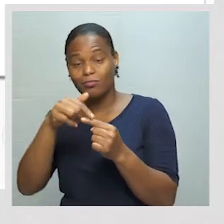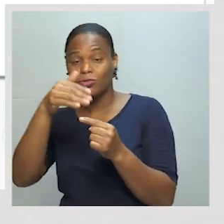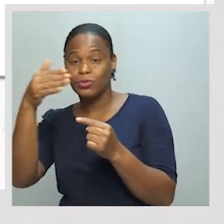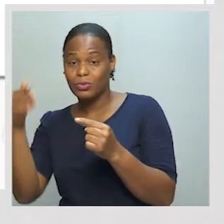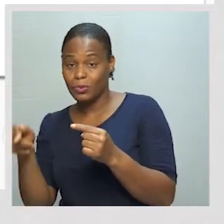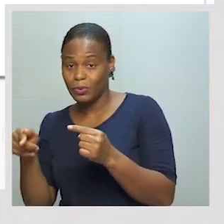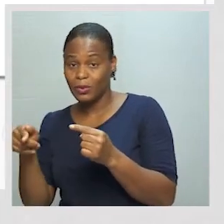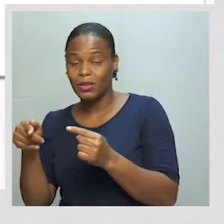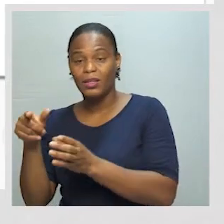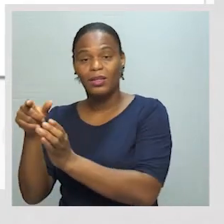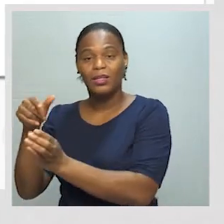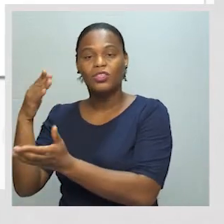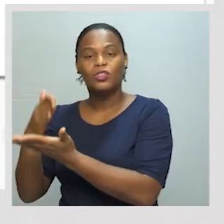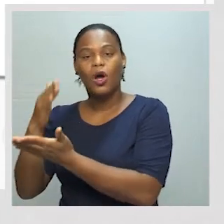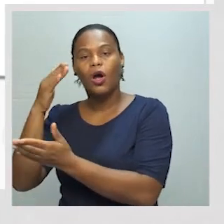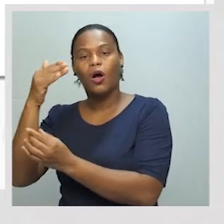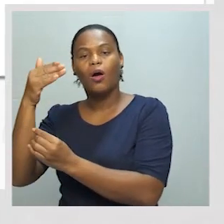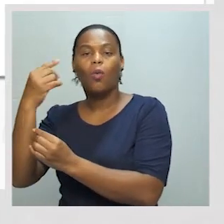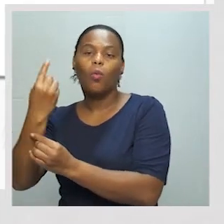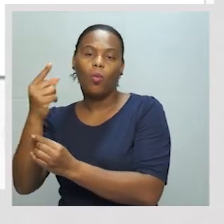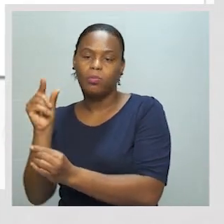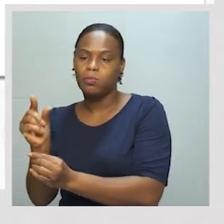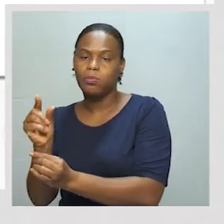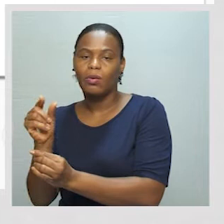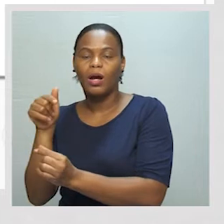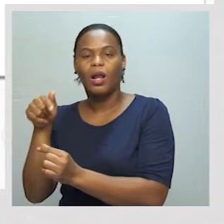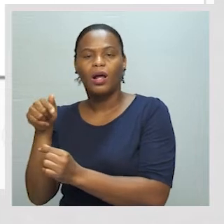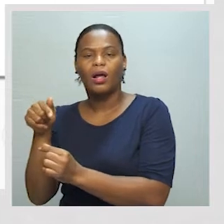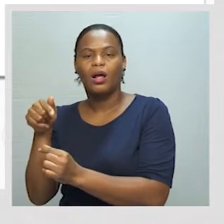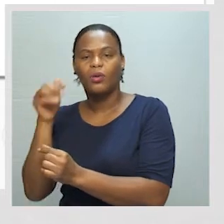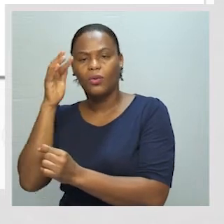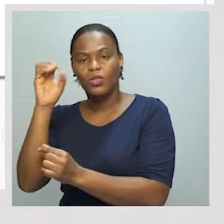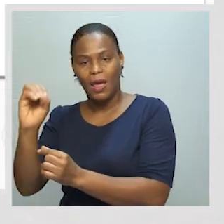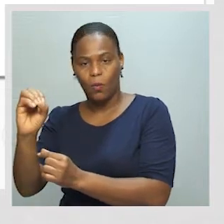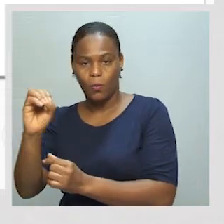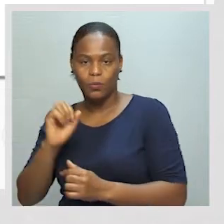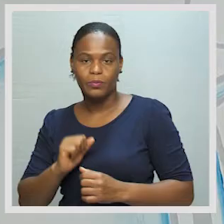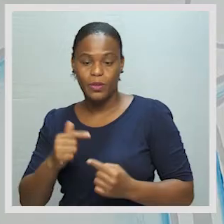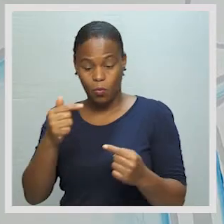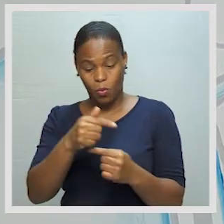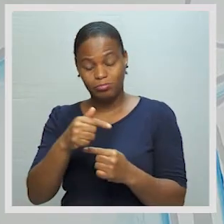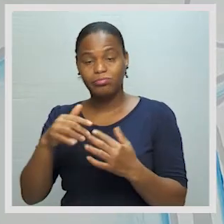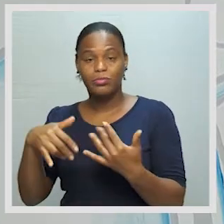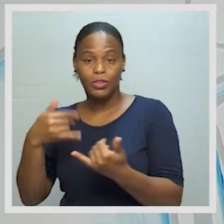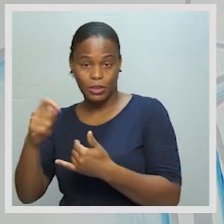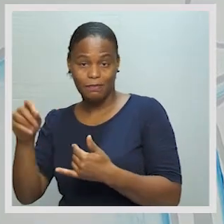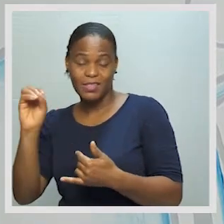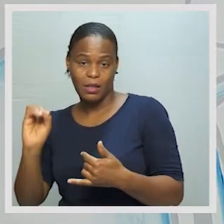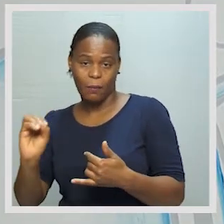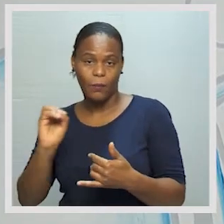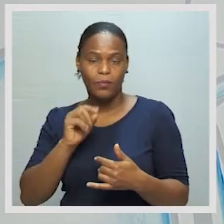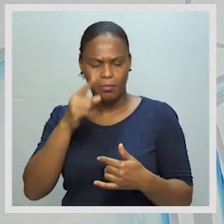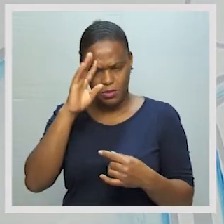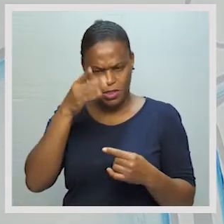membro tem apenas um termo. E este termo é o 0. Eu sei que vocês vão